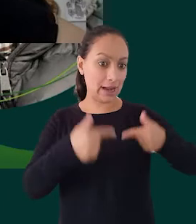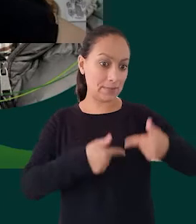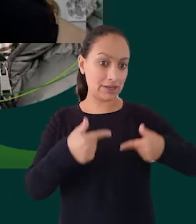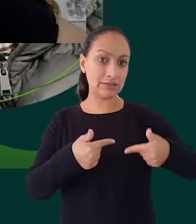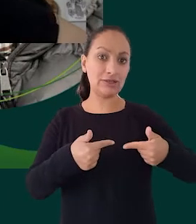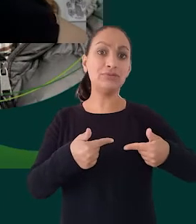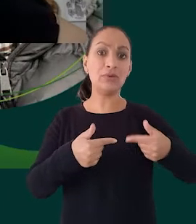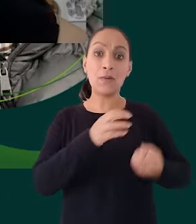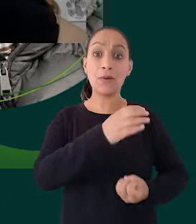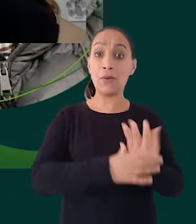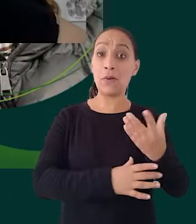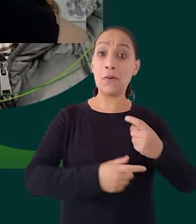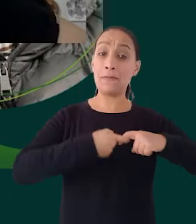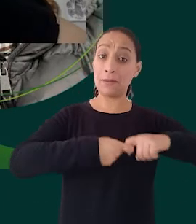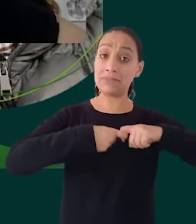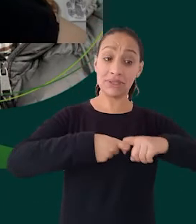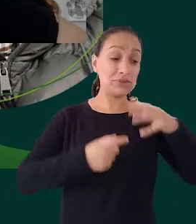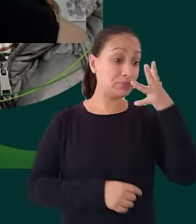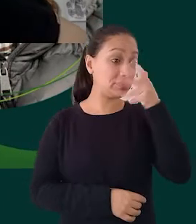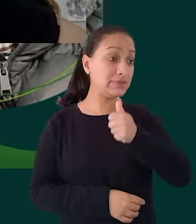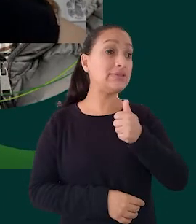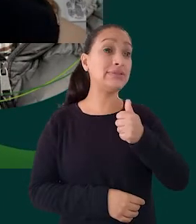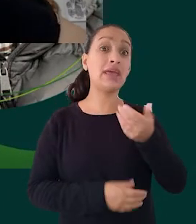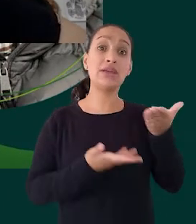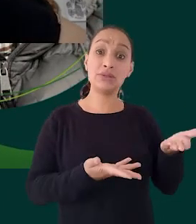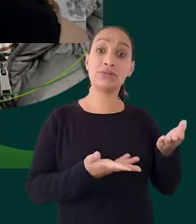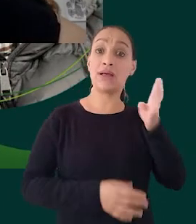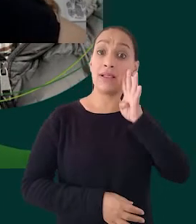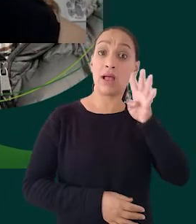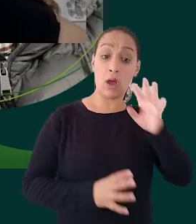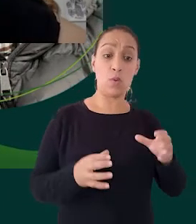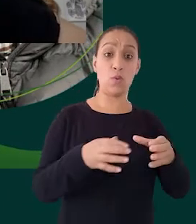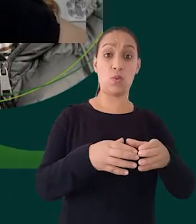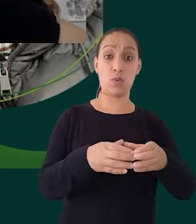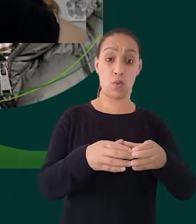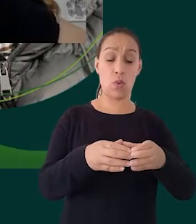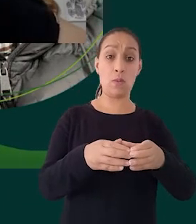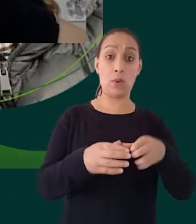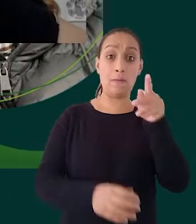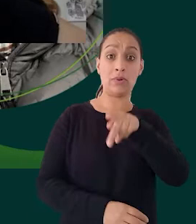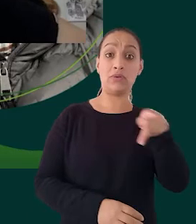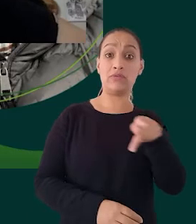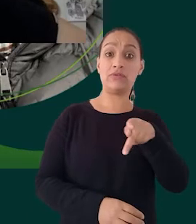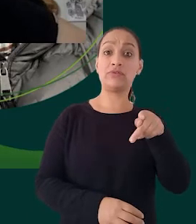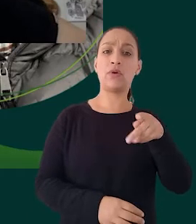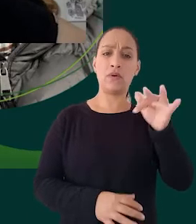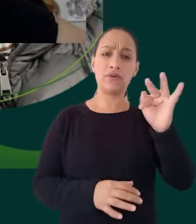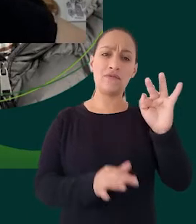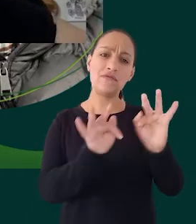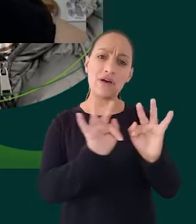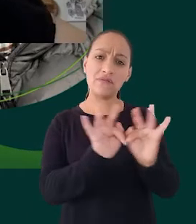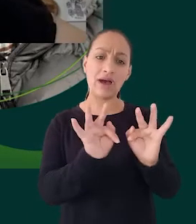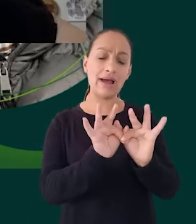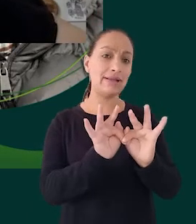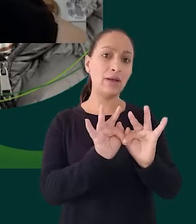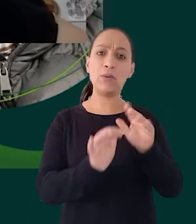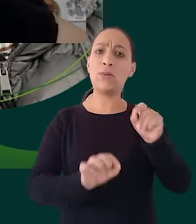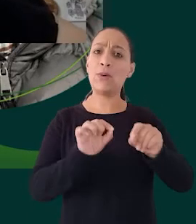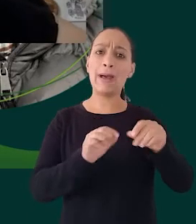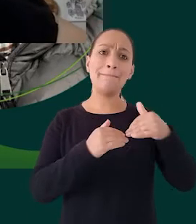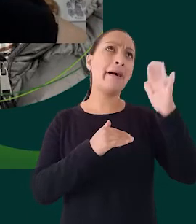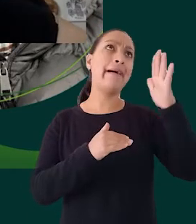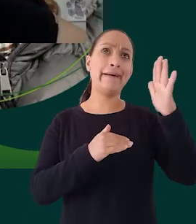uma amizade bonita, e isso é uma coisa bacana do nosso grupo de professores da Fevale. Nos tornamos muito mais do que colegas,